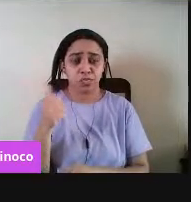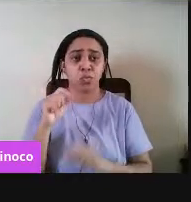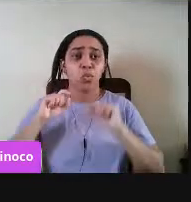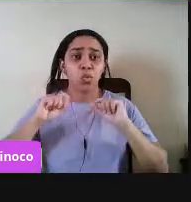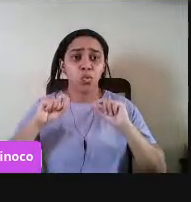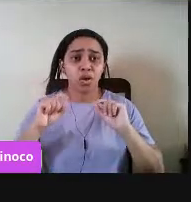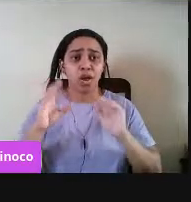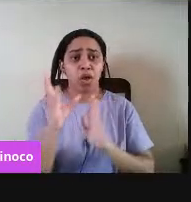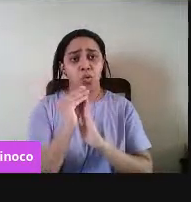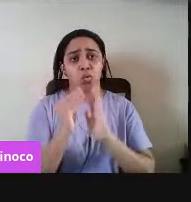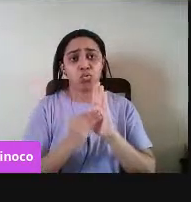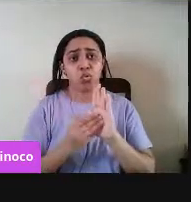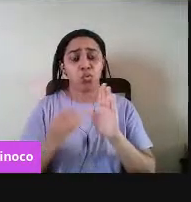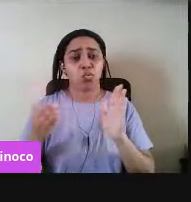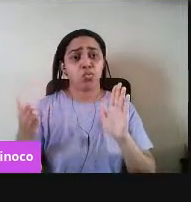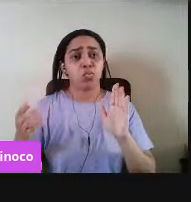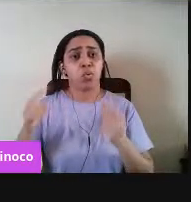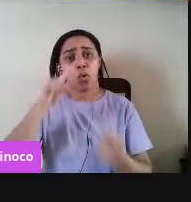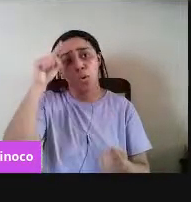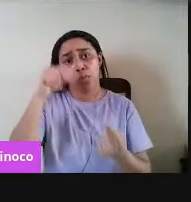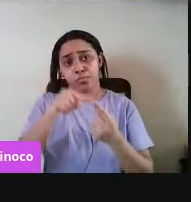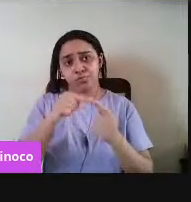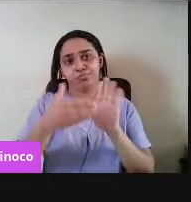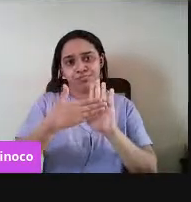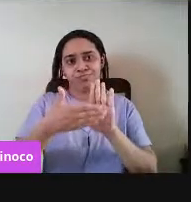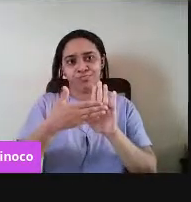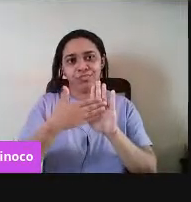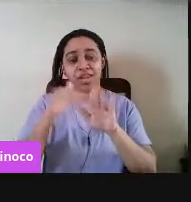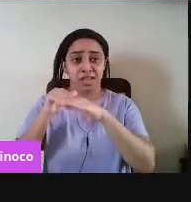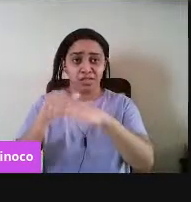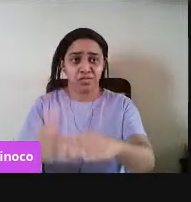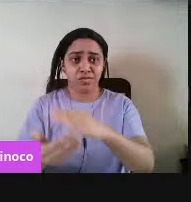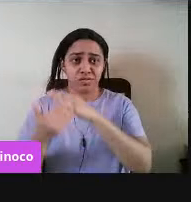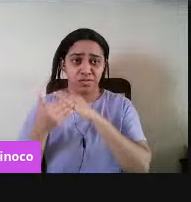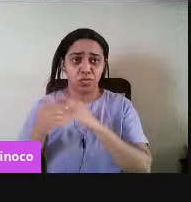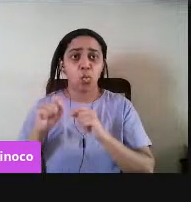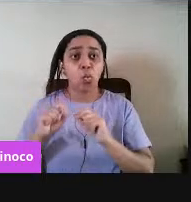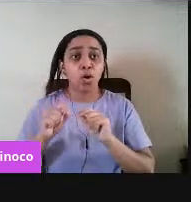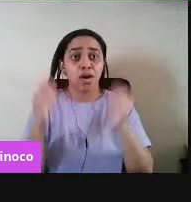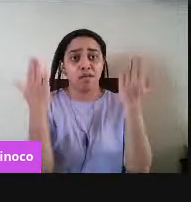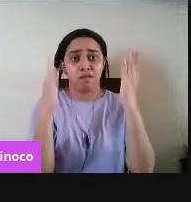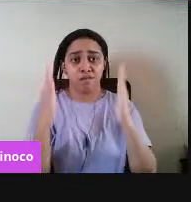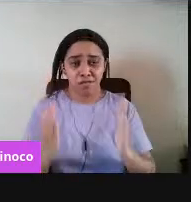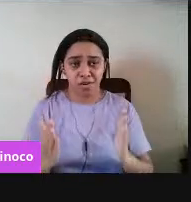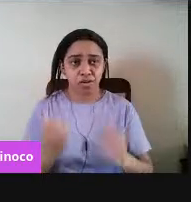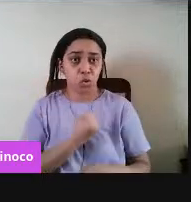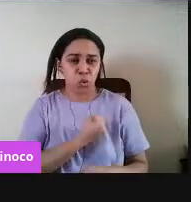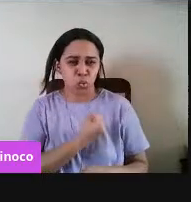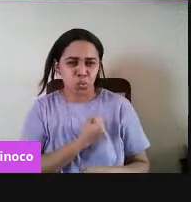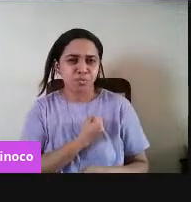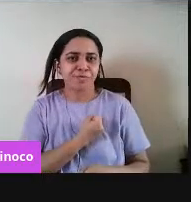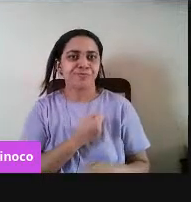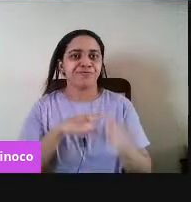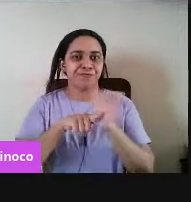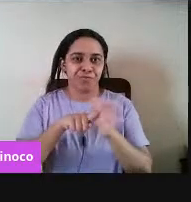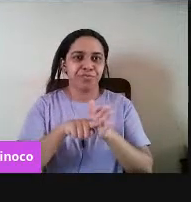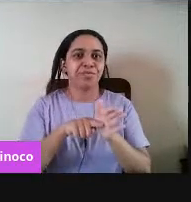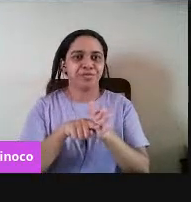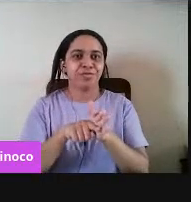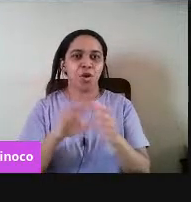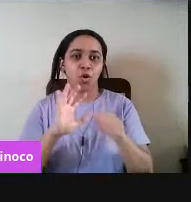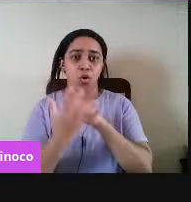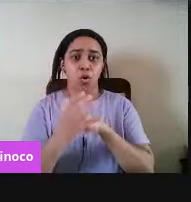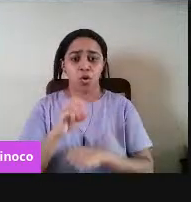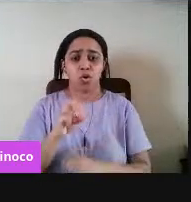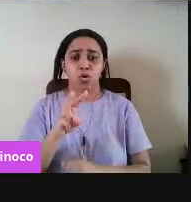conteúdo proposicional dos enunciados. Ele avalia os indicadores da COVID, como mostra a expressão, abro aspas,